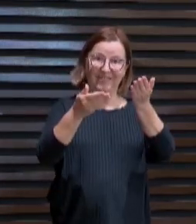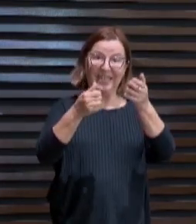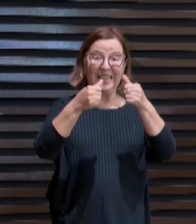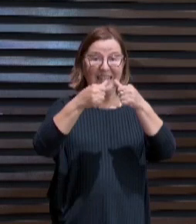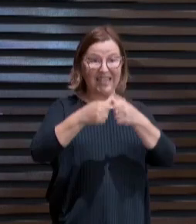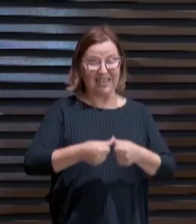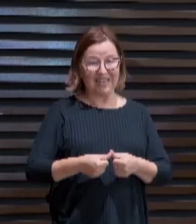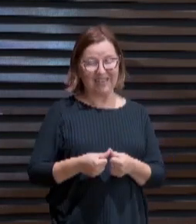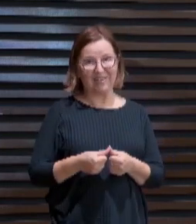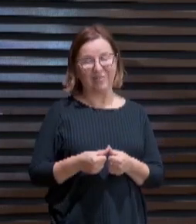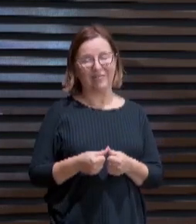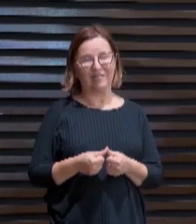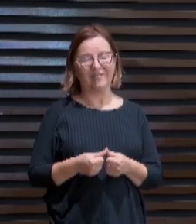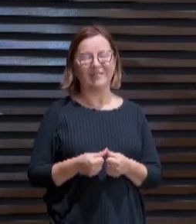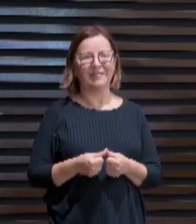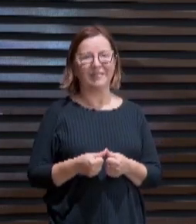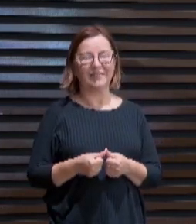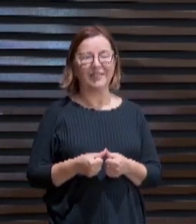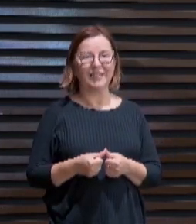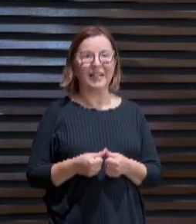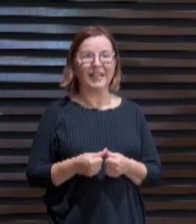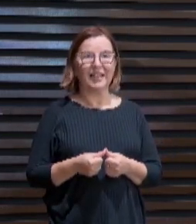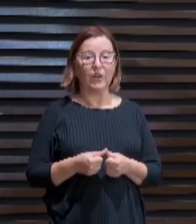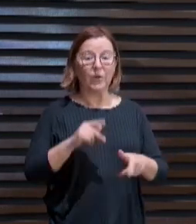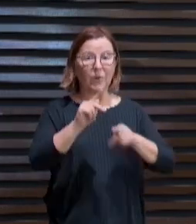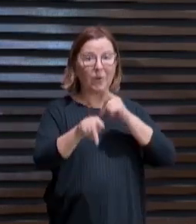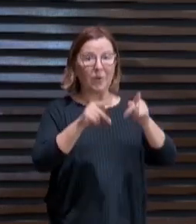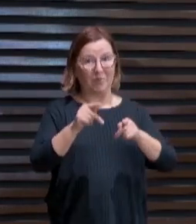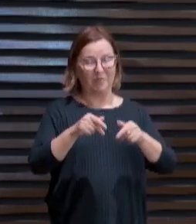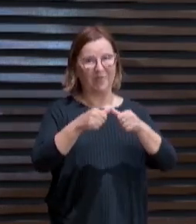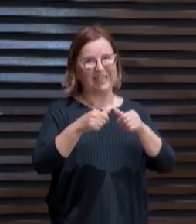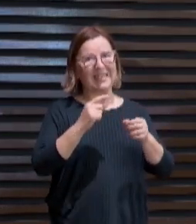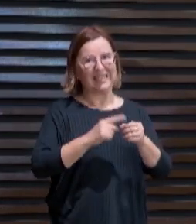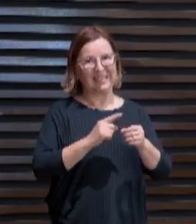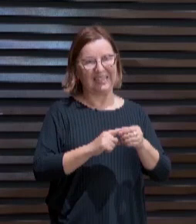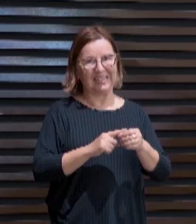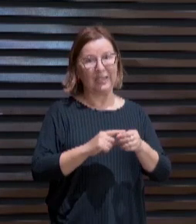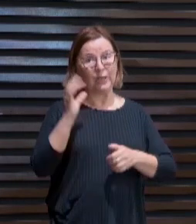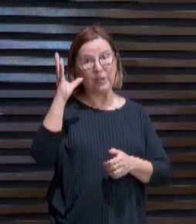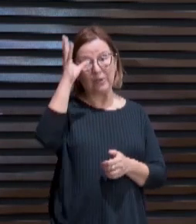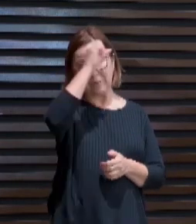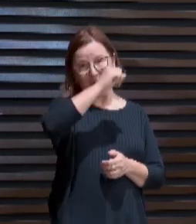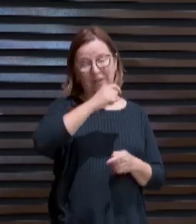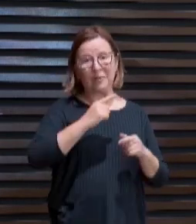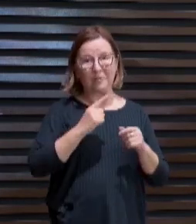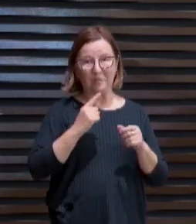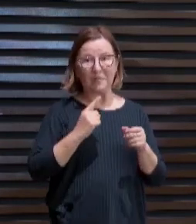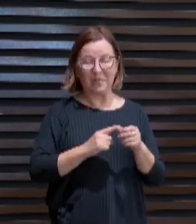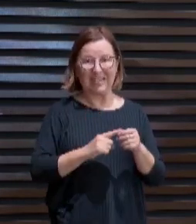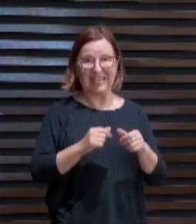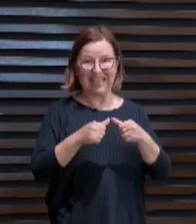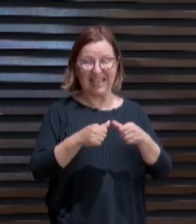Esmirna compreendia muito bem, pois ela também estivera morta quando fora destruída, e